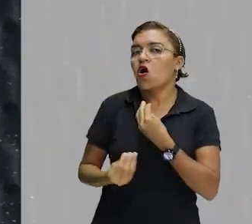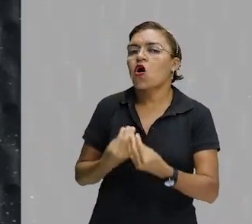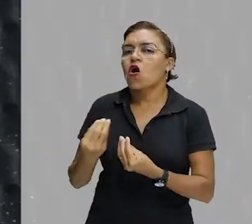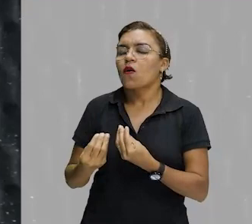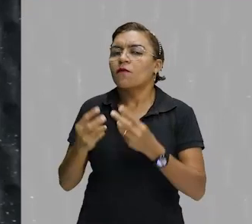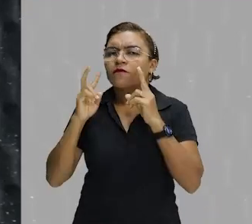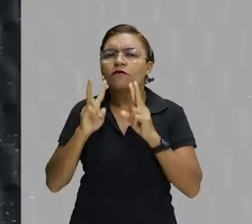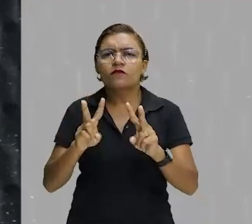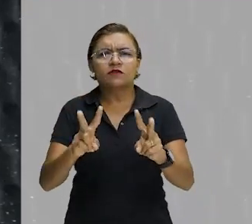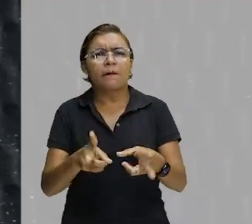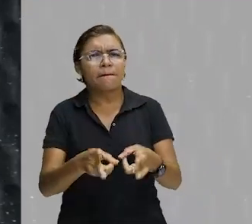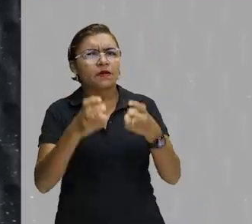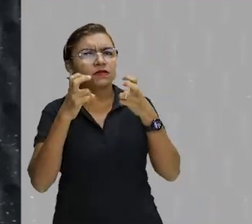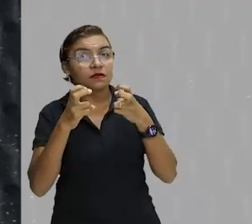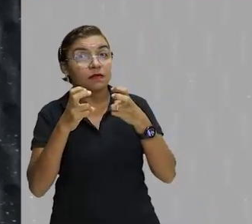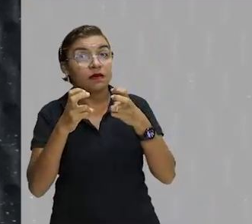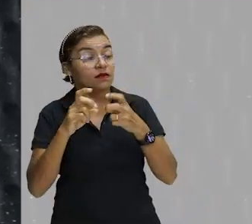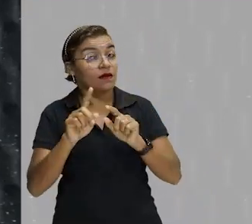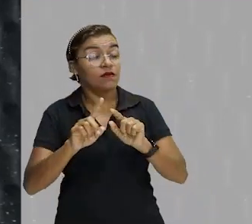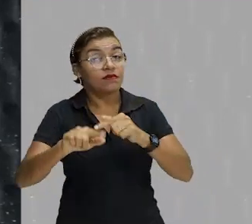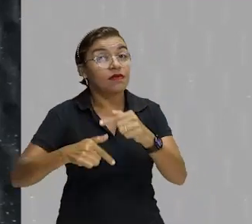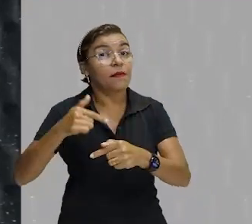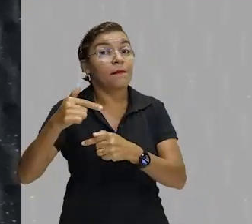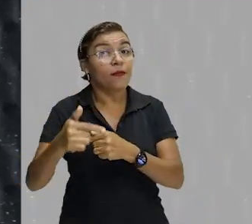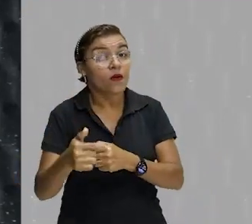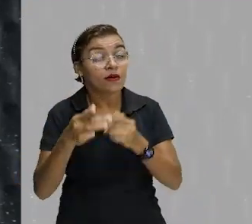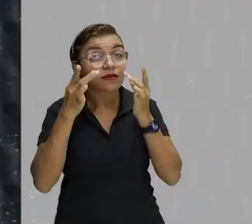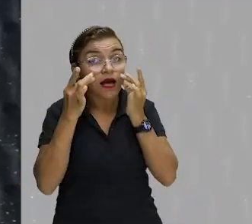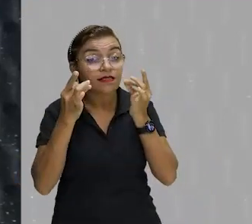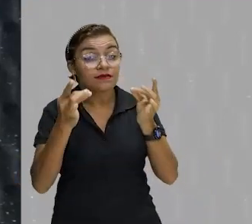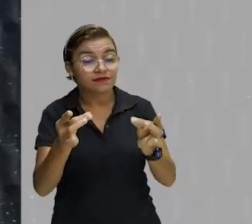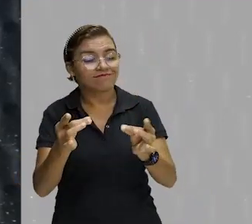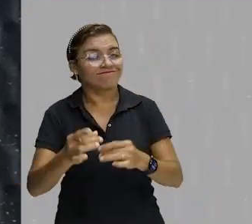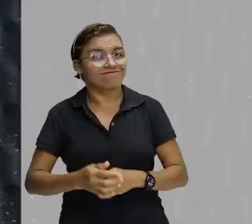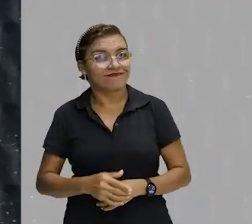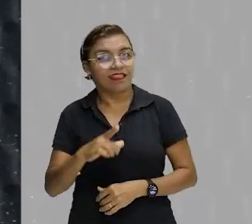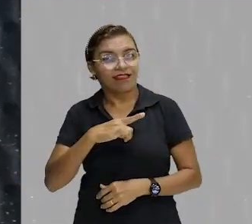estar nítido para você. Você só vai descobrir depois que a tua atenção é voltada para cá.